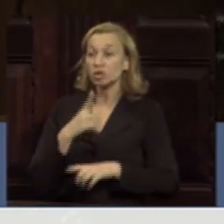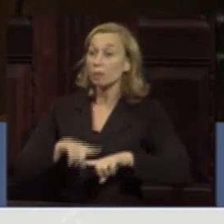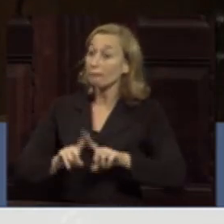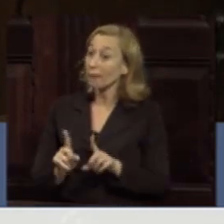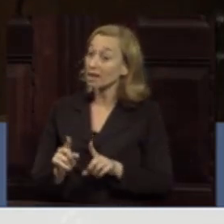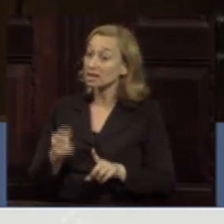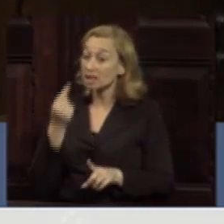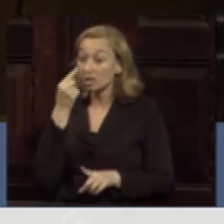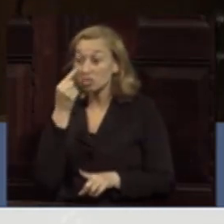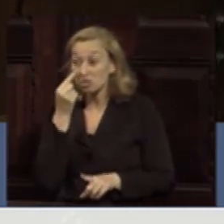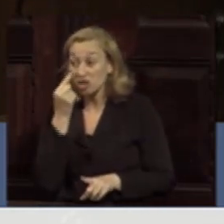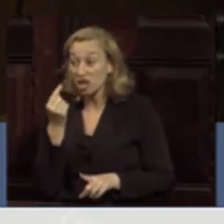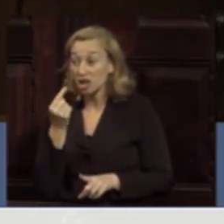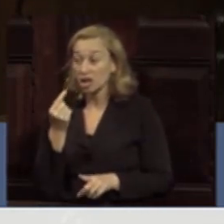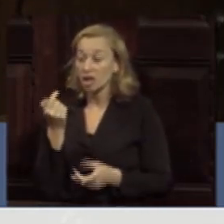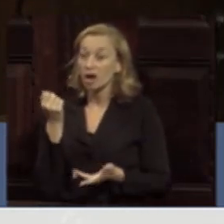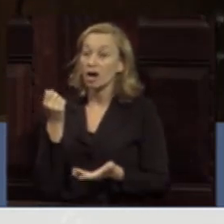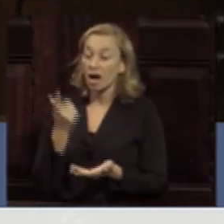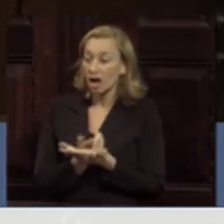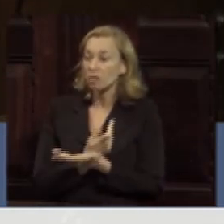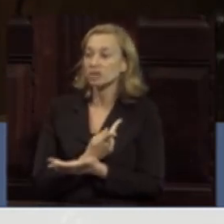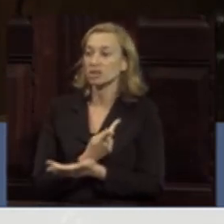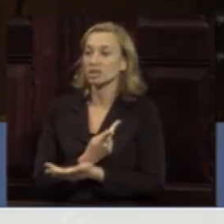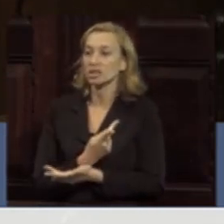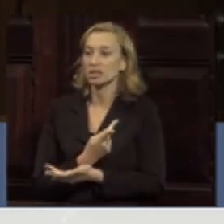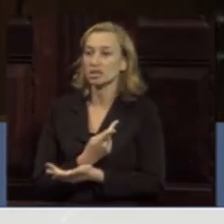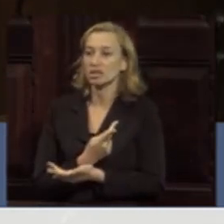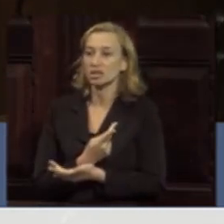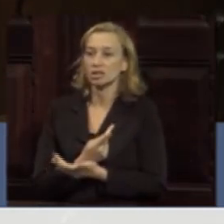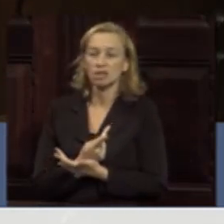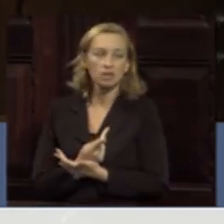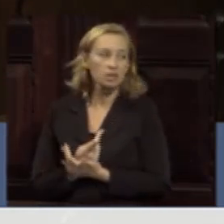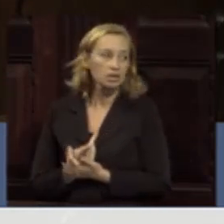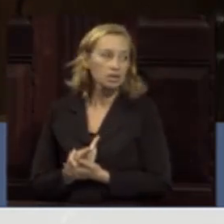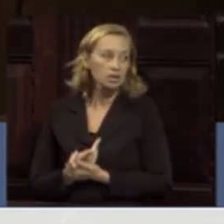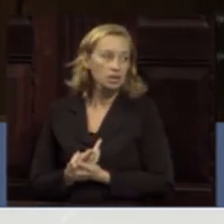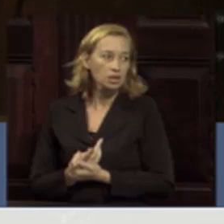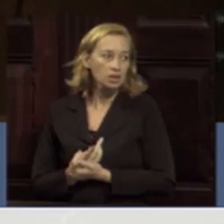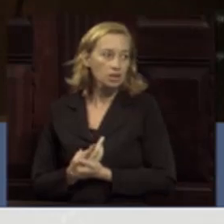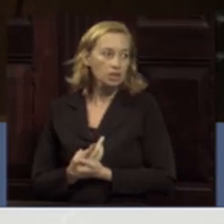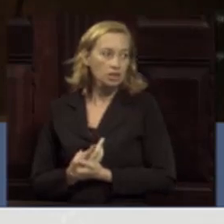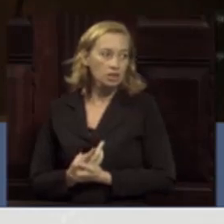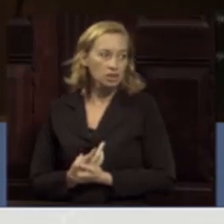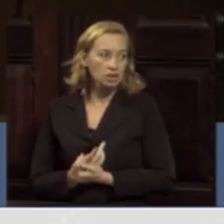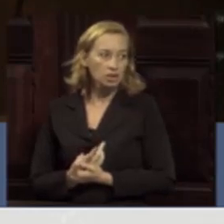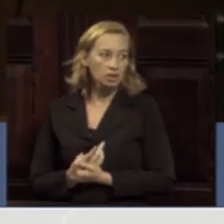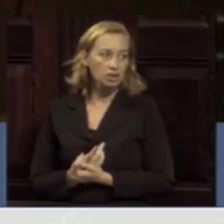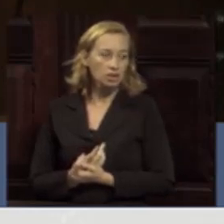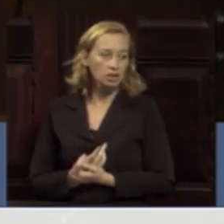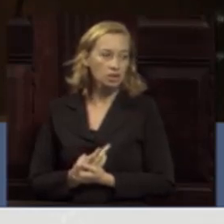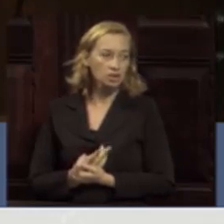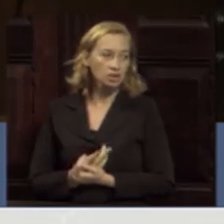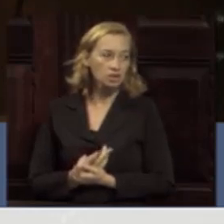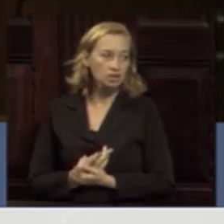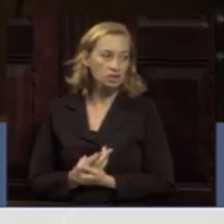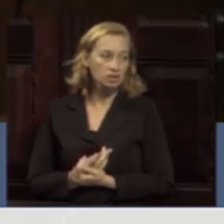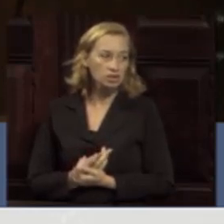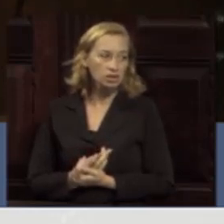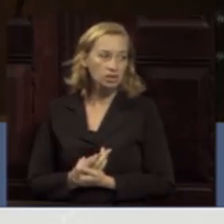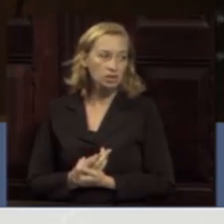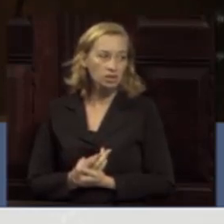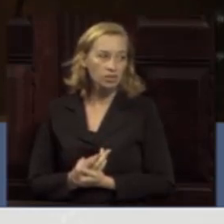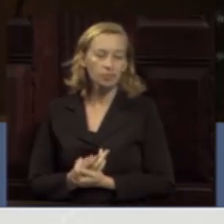estão acontecendo. Então eu que, já terminando, senhora presidente, não quero ser um parlamentar de do quanto pior,